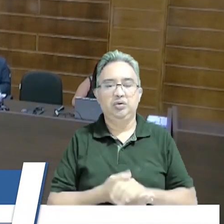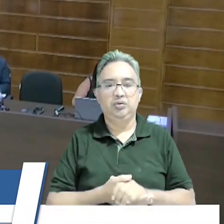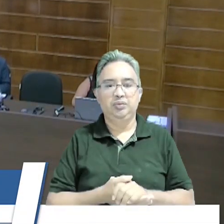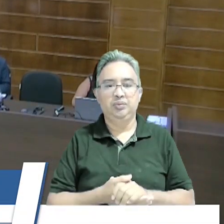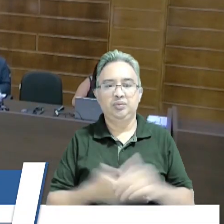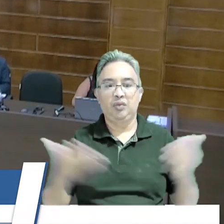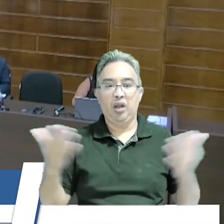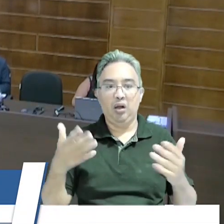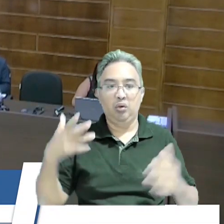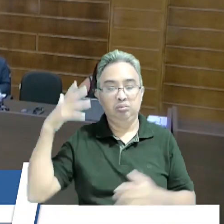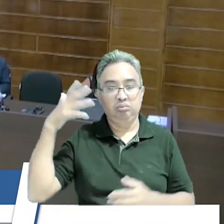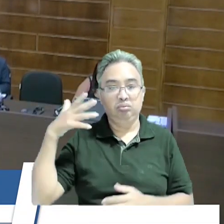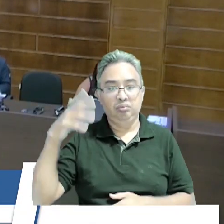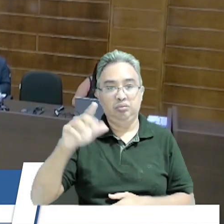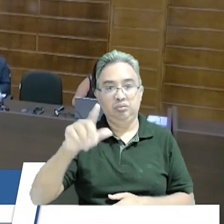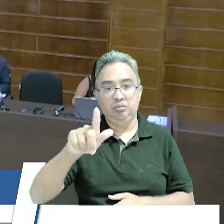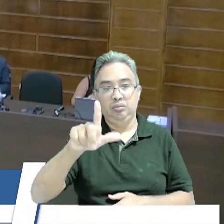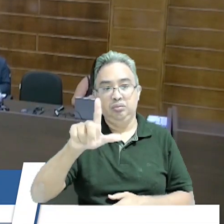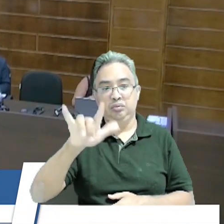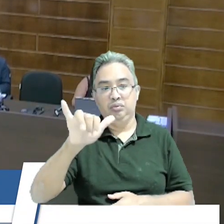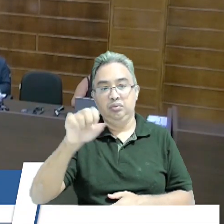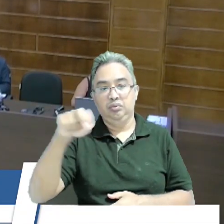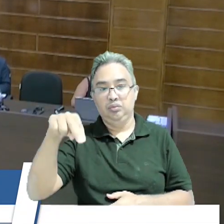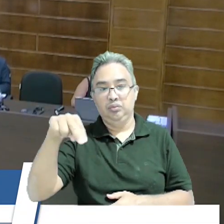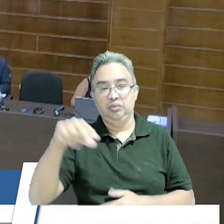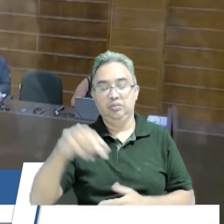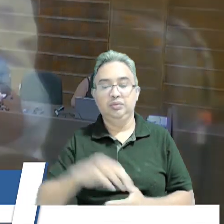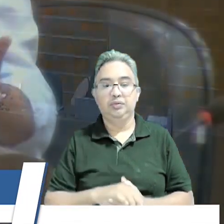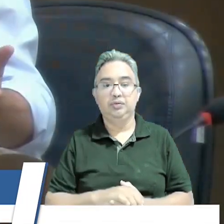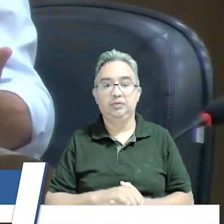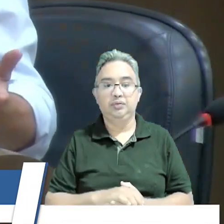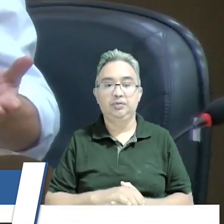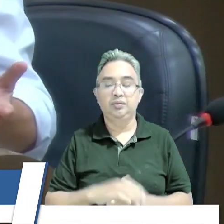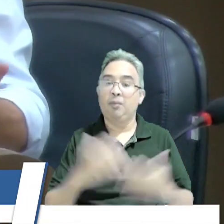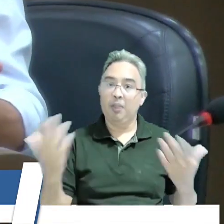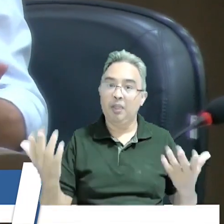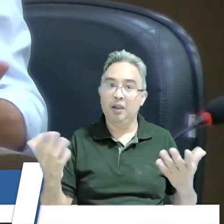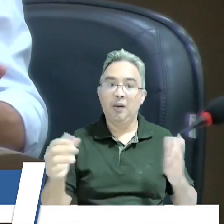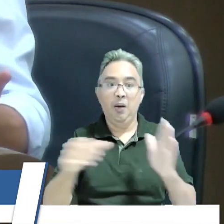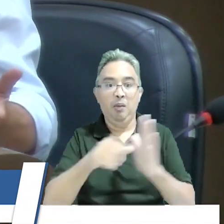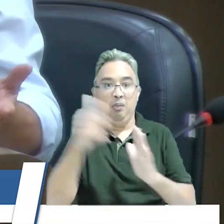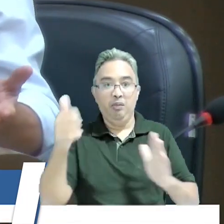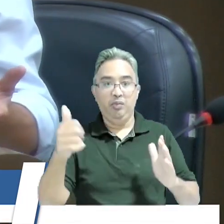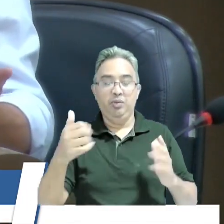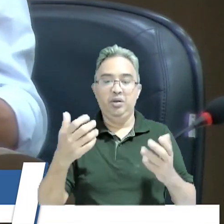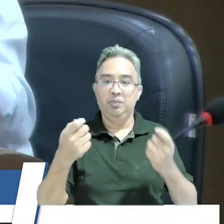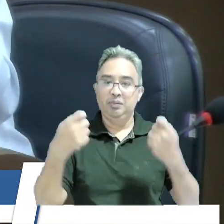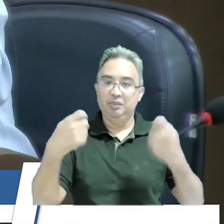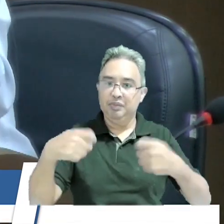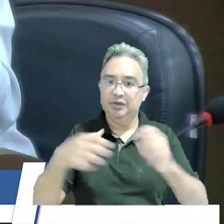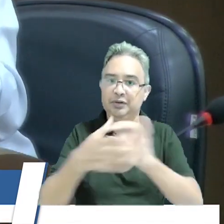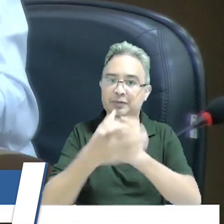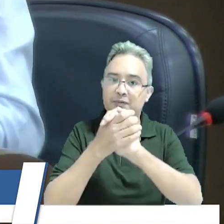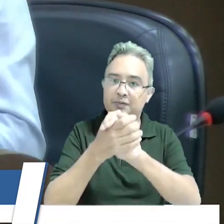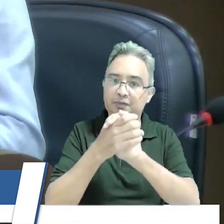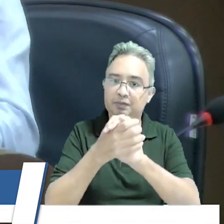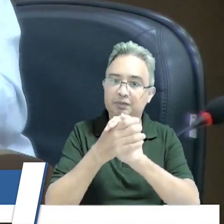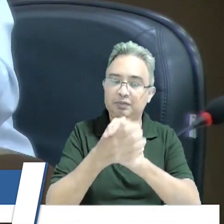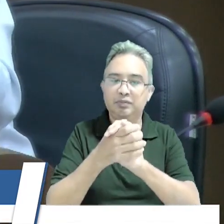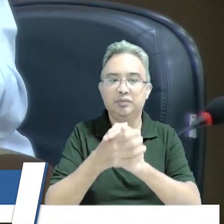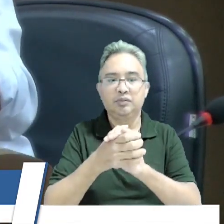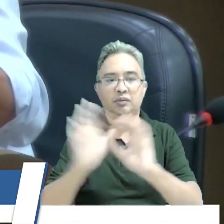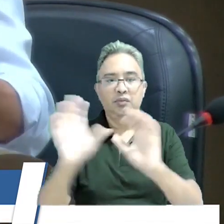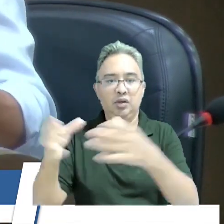Pelizzaro. Senhor presidente. Bom, primeiro a gente tem que realmente cumprimentar a administração por